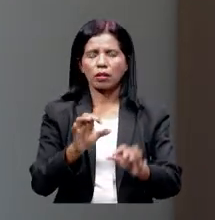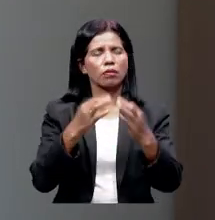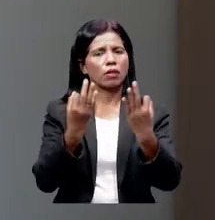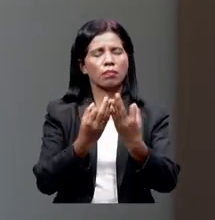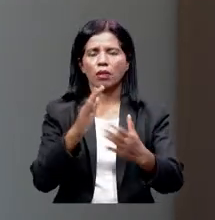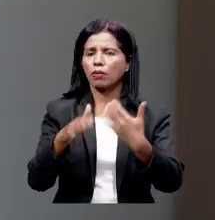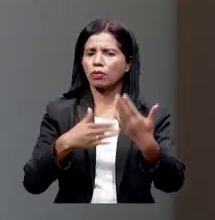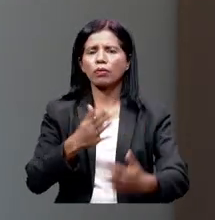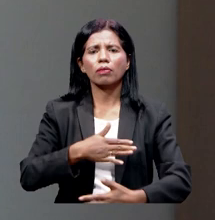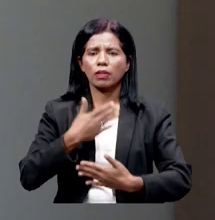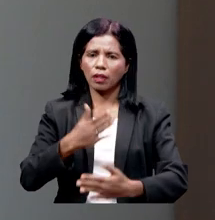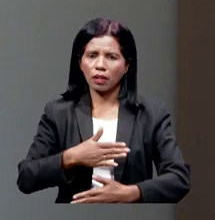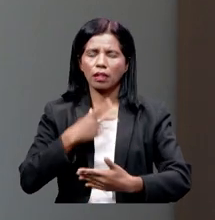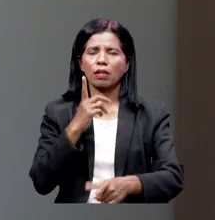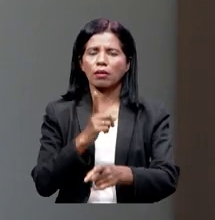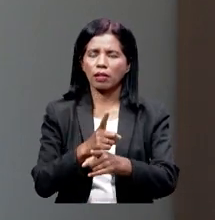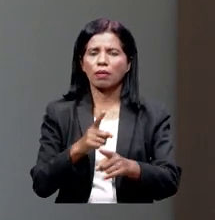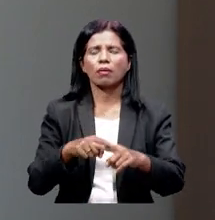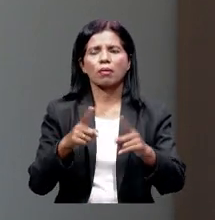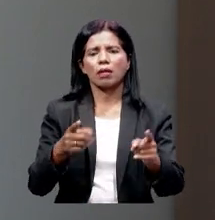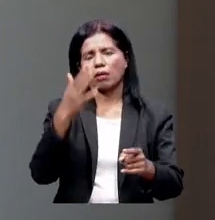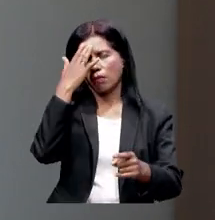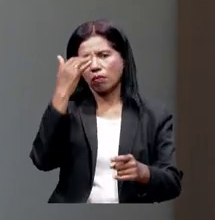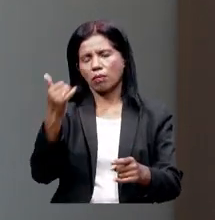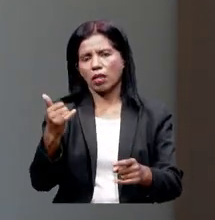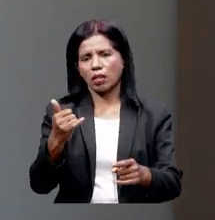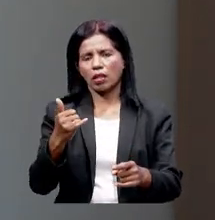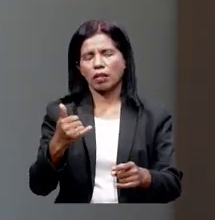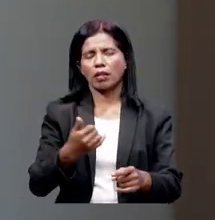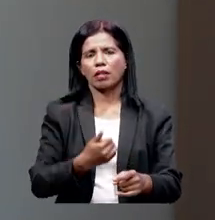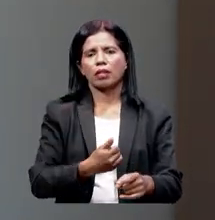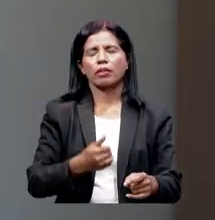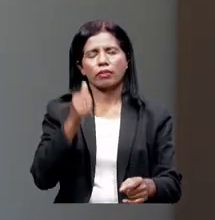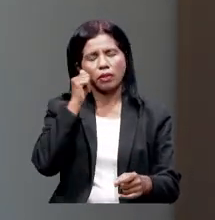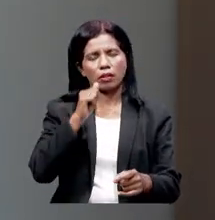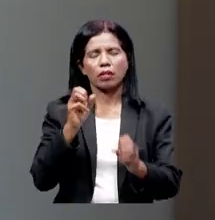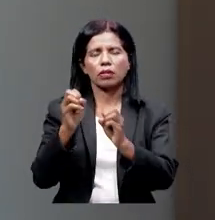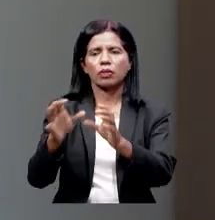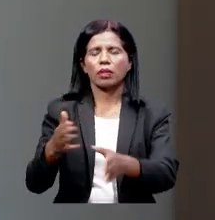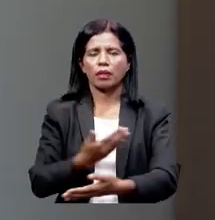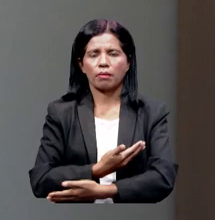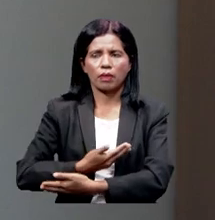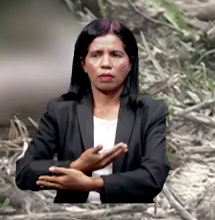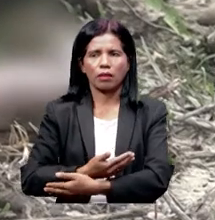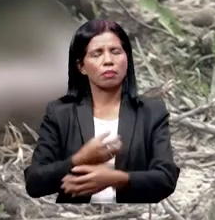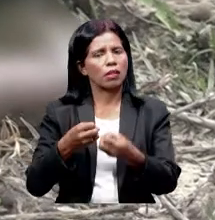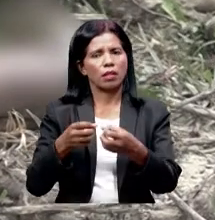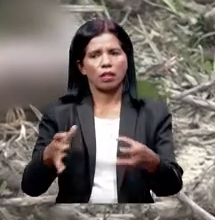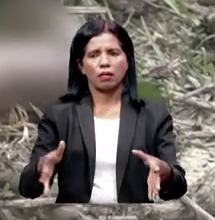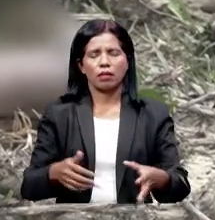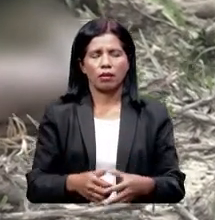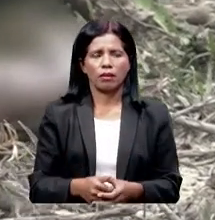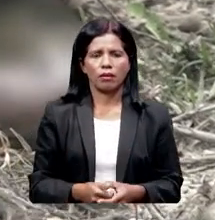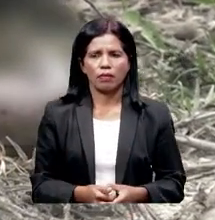utut kontentilos masih dane tambah saya dah membuat cerne depois mihis lakon